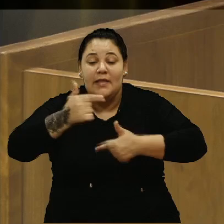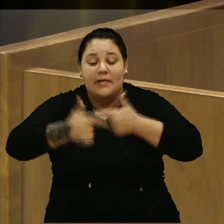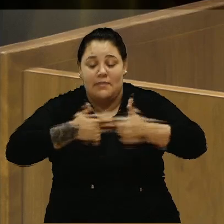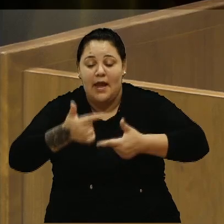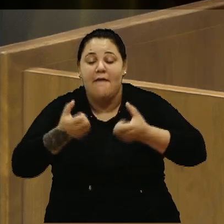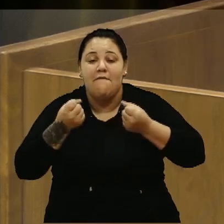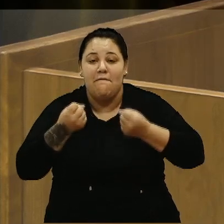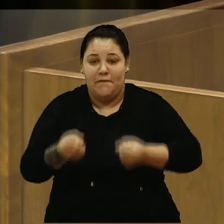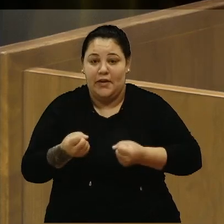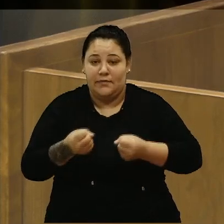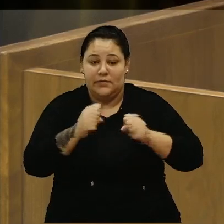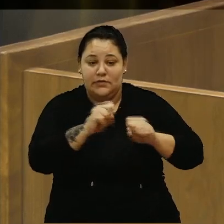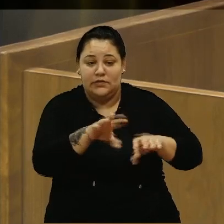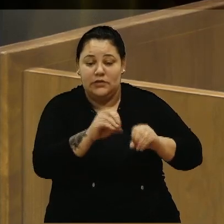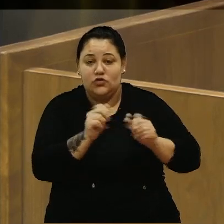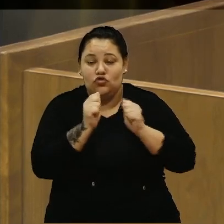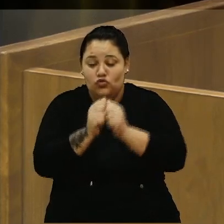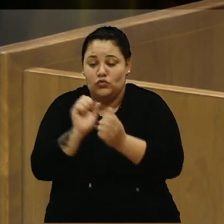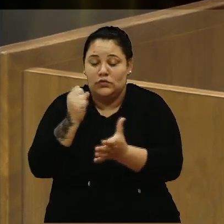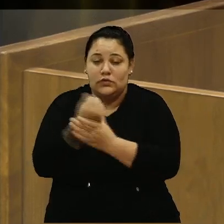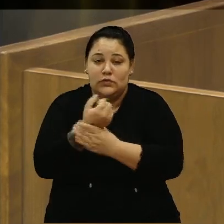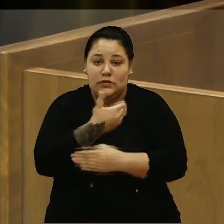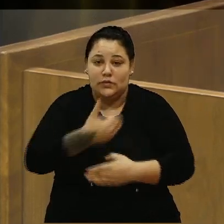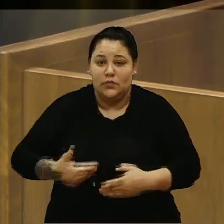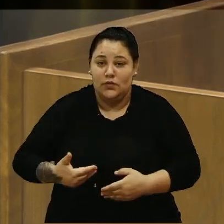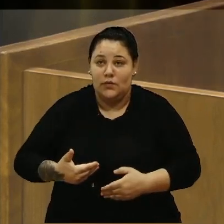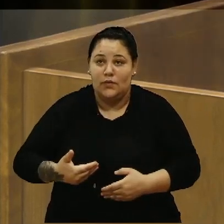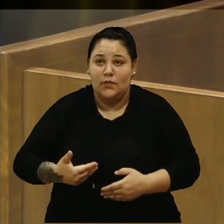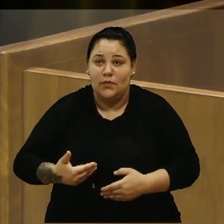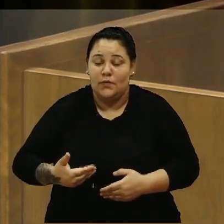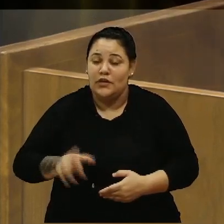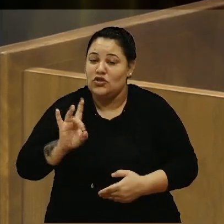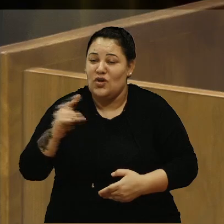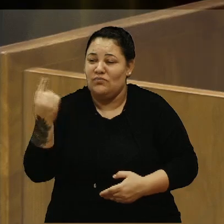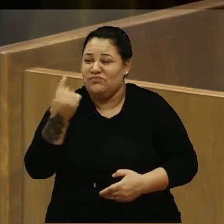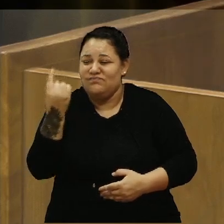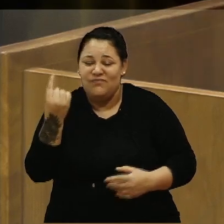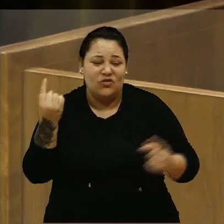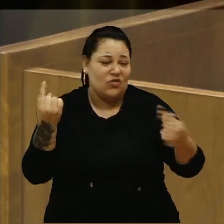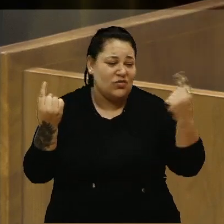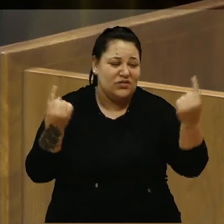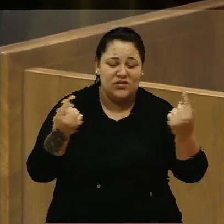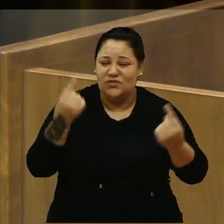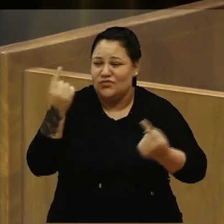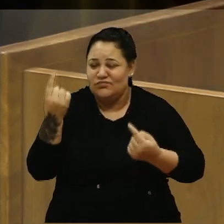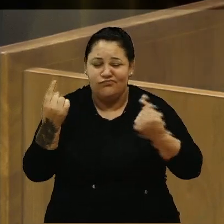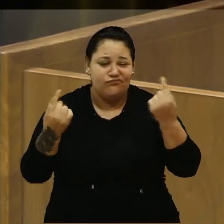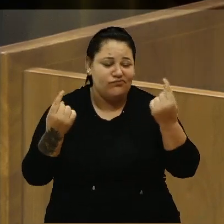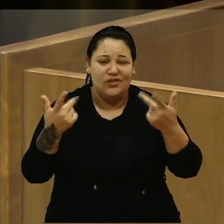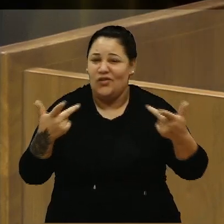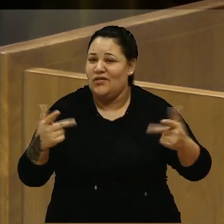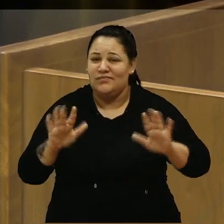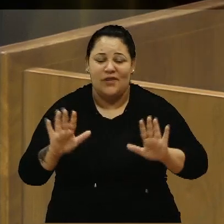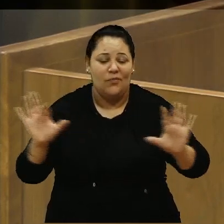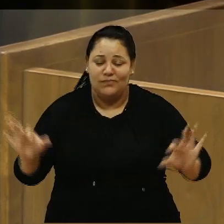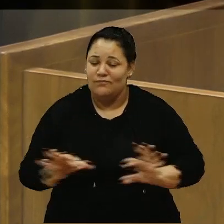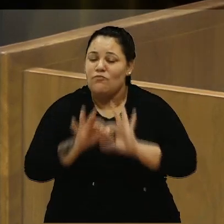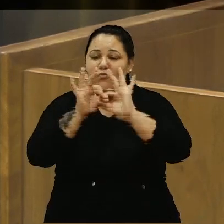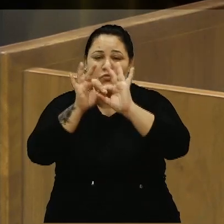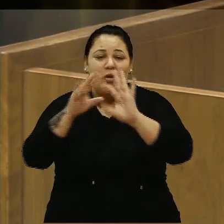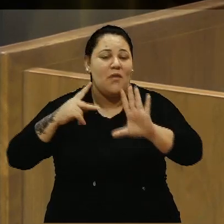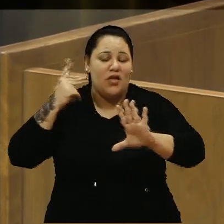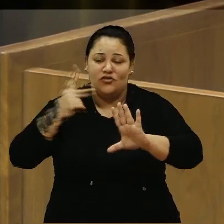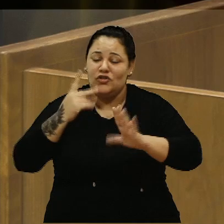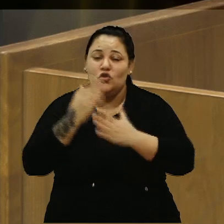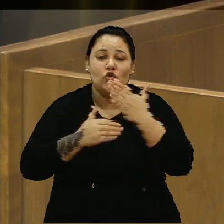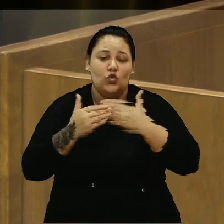firme, educação junto com segurança pública, porque nem só uma coisa, nem só outra vai resolver. Vão ser todas as políticas integradas que precisam dialogar